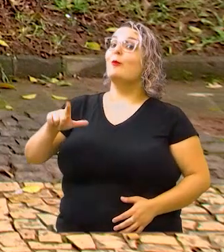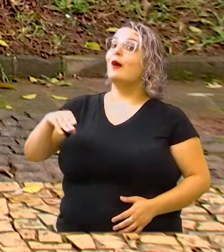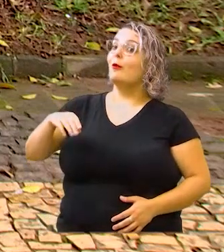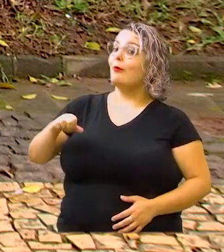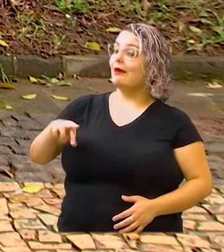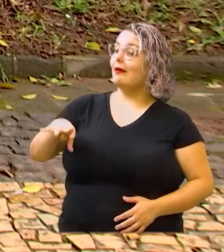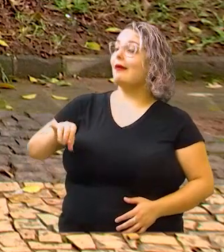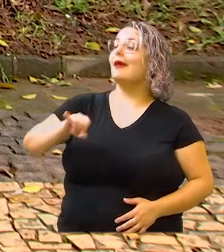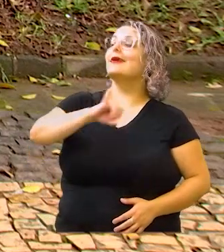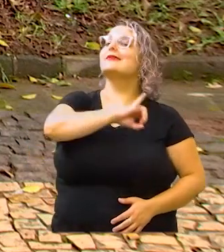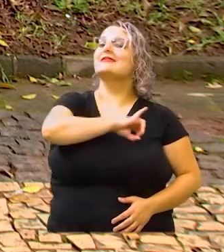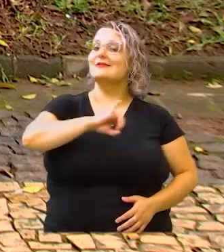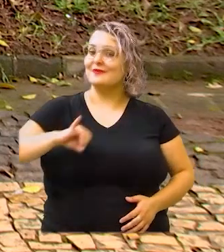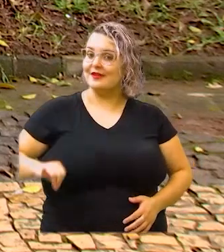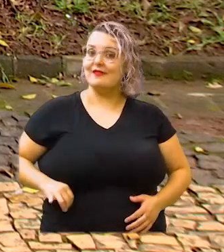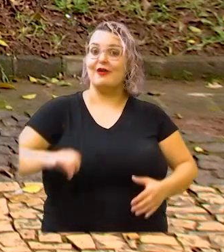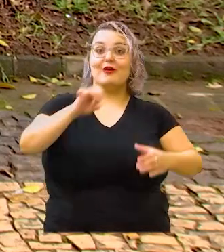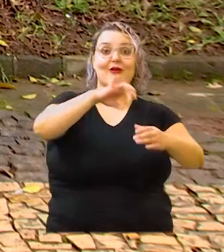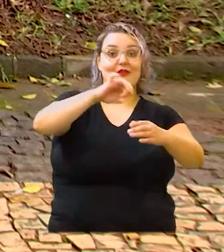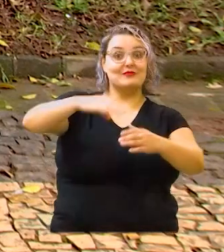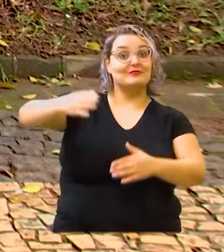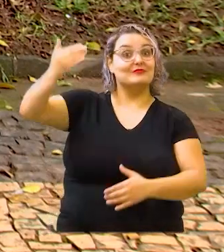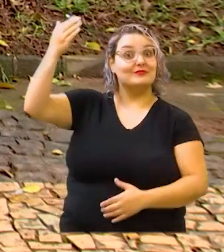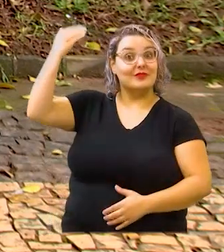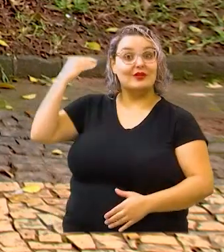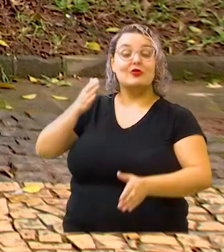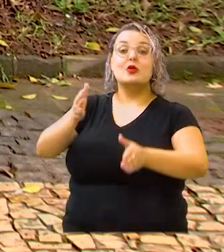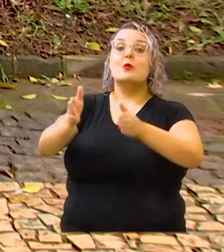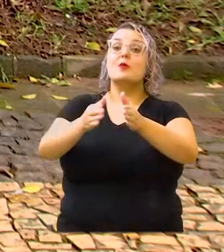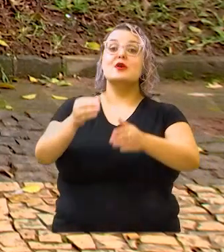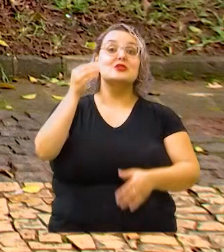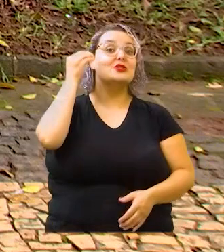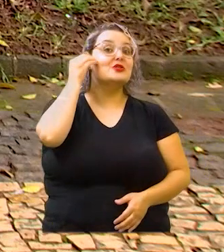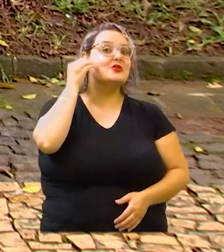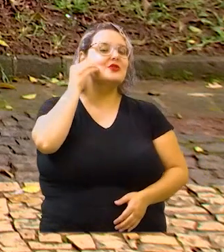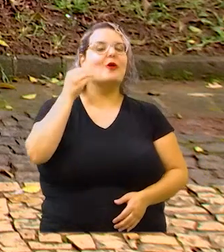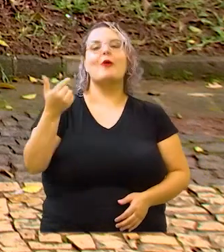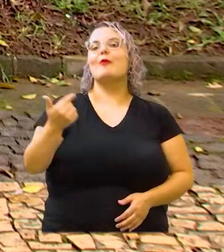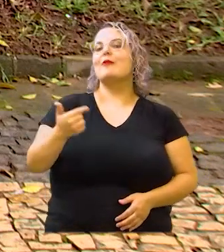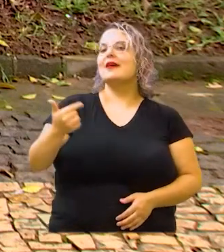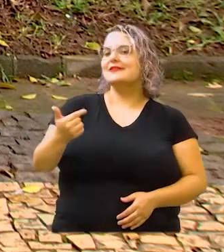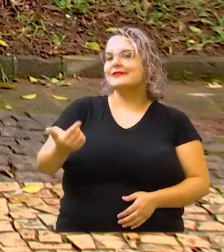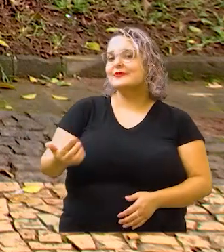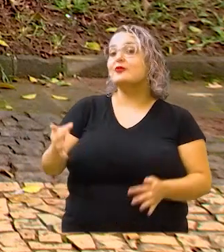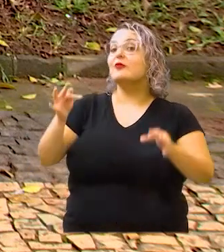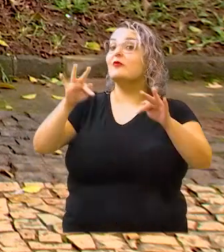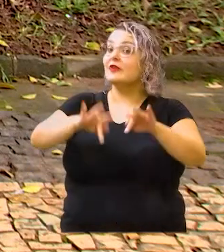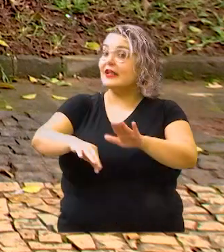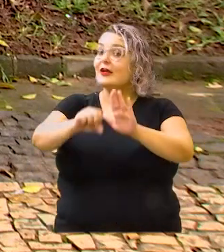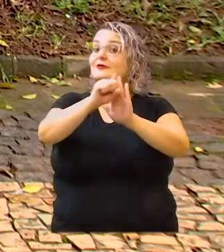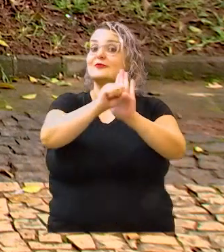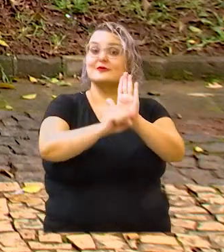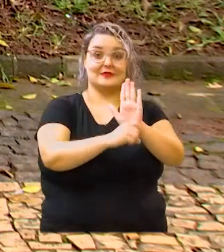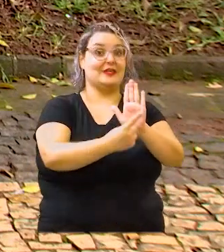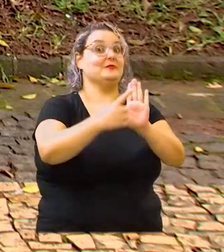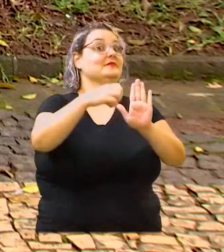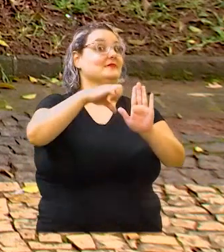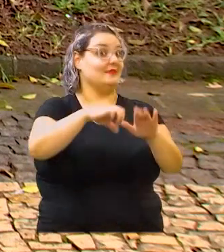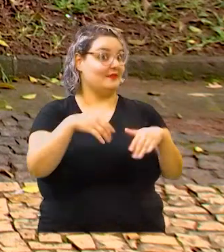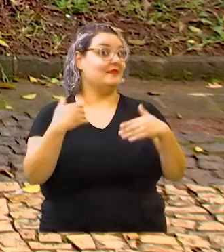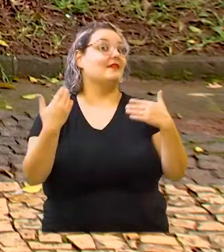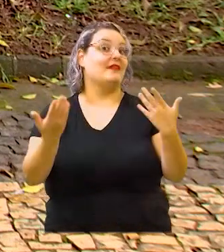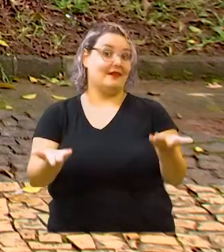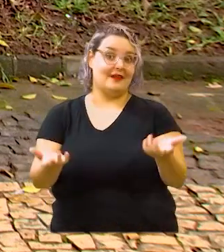palmeiras imperiais que foram plantadas, olha só, na época de Dom Pedro II, no finalzinho do século